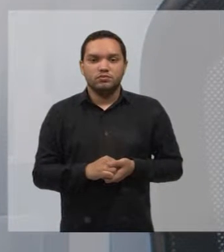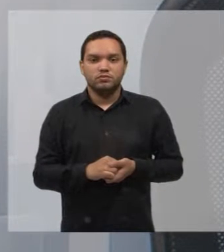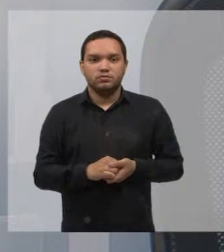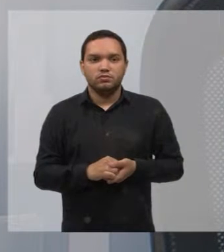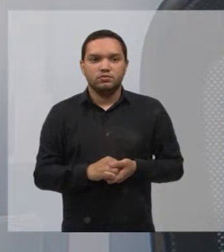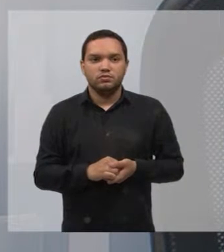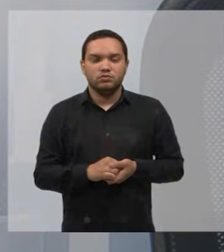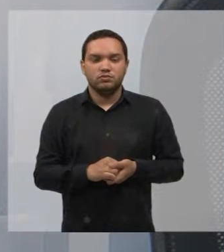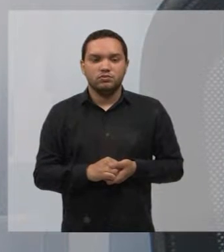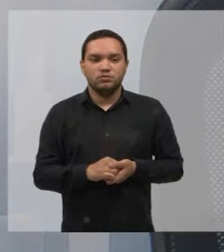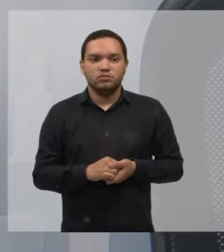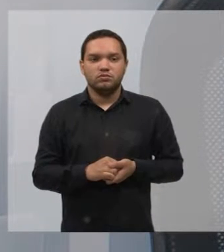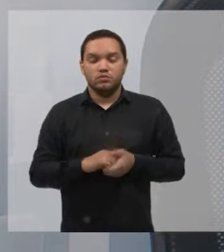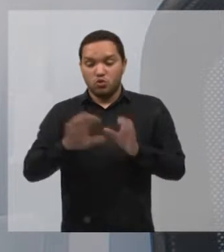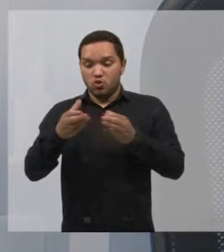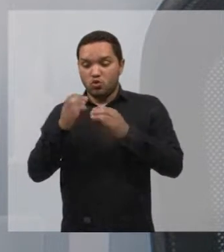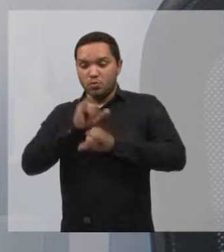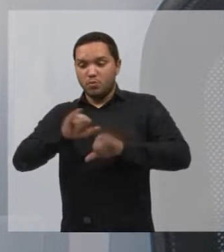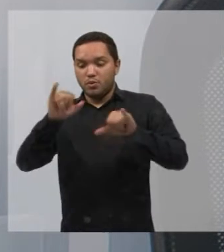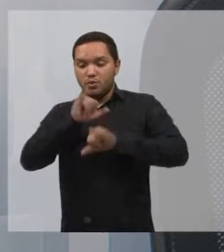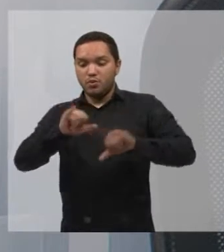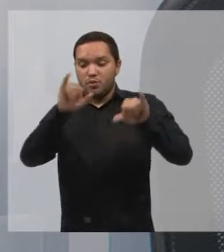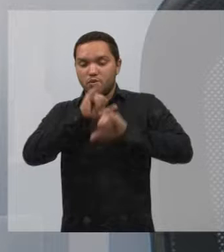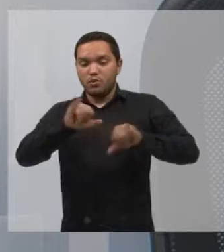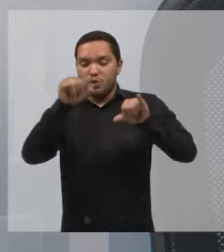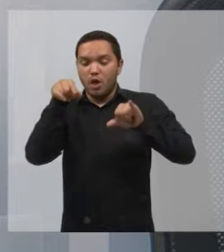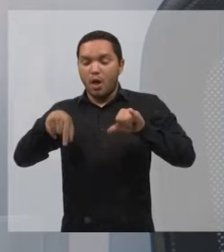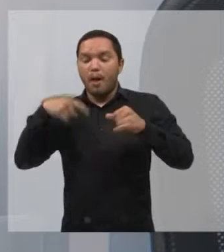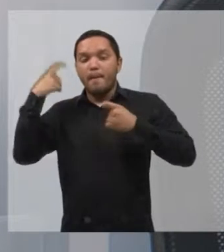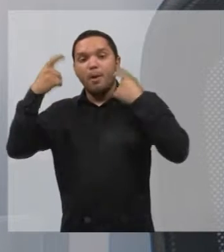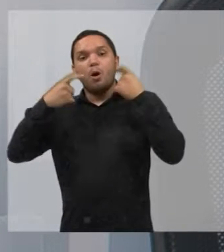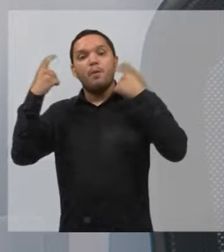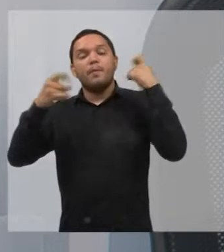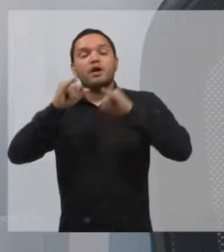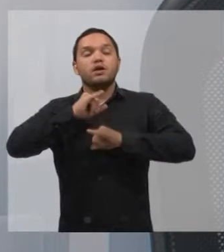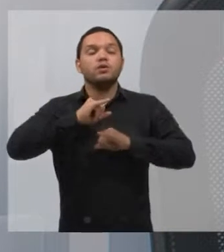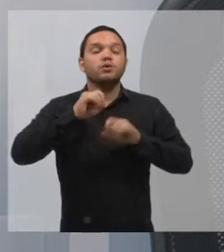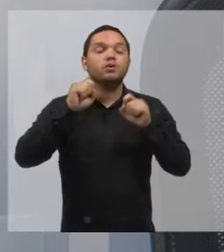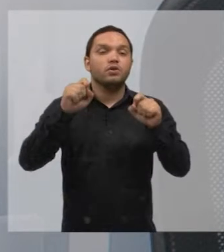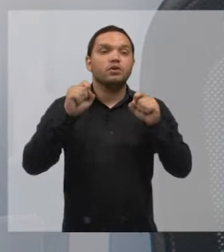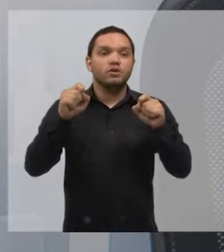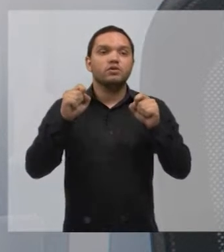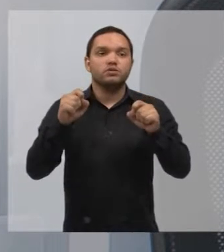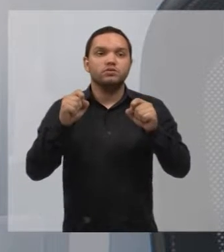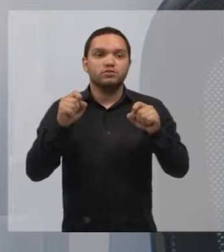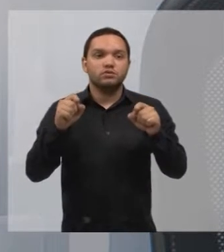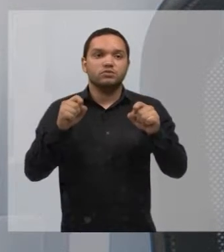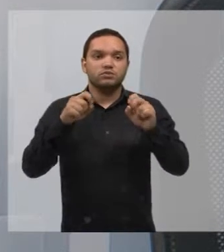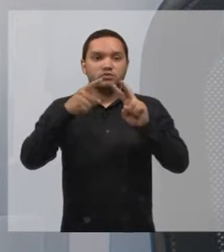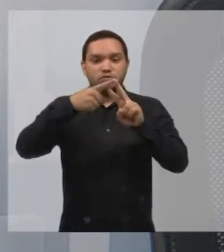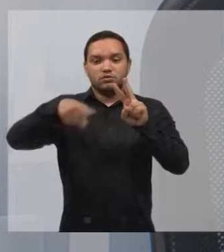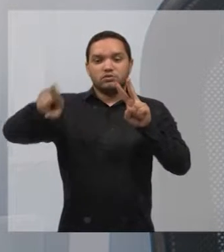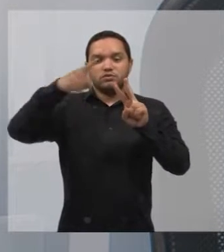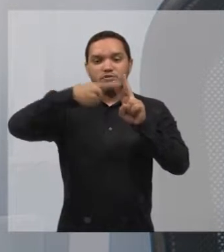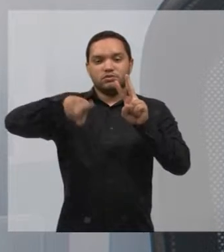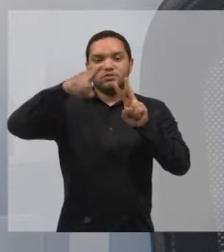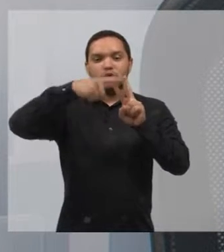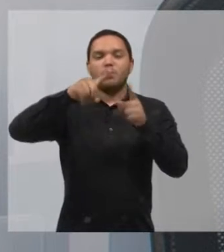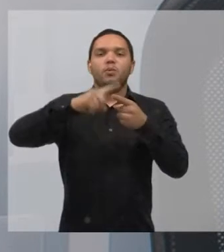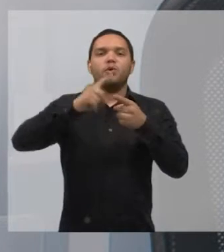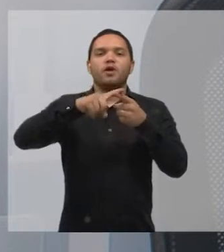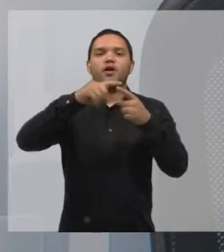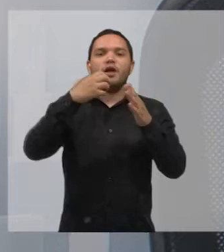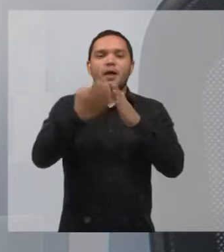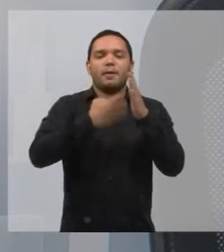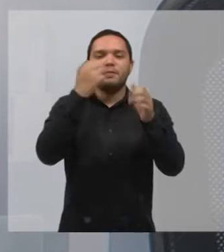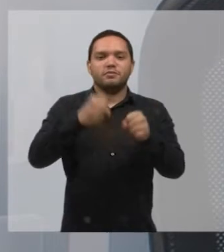Uma parte da imprensa estava muito mais preocupada nas ações que as ações da Vale estavam perdendo receita do que literalmente